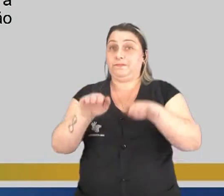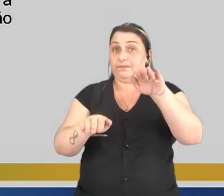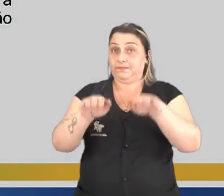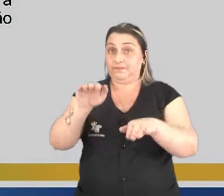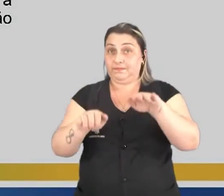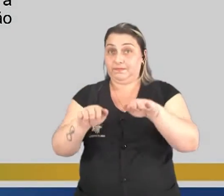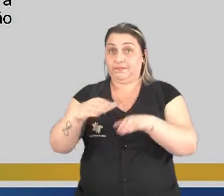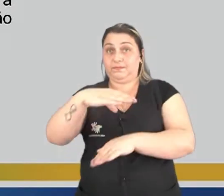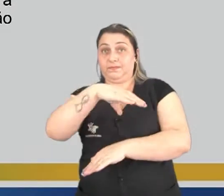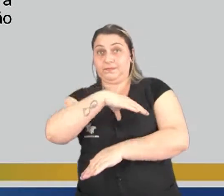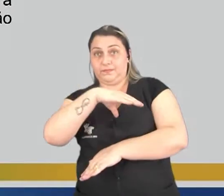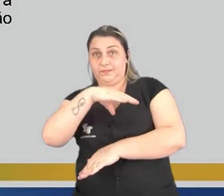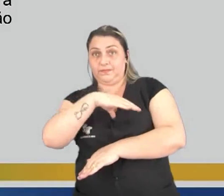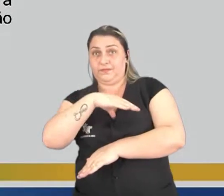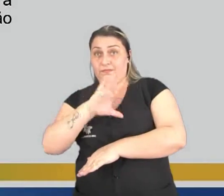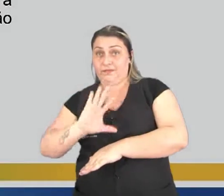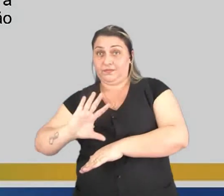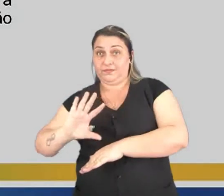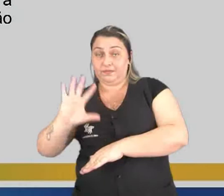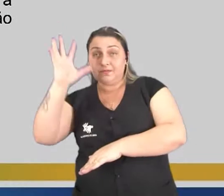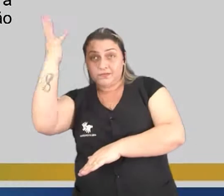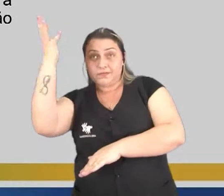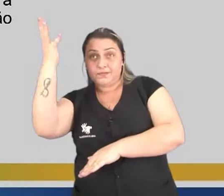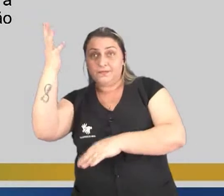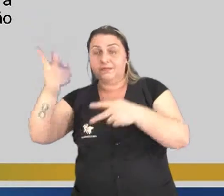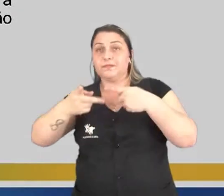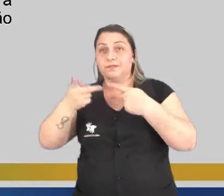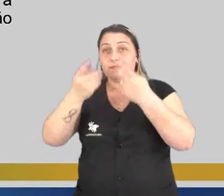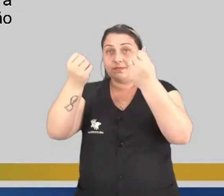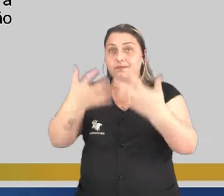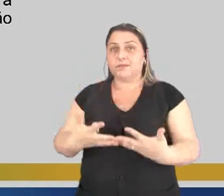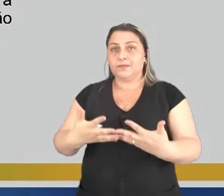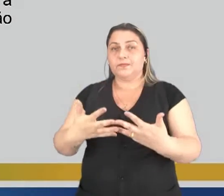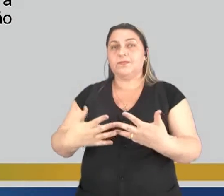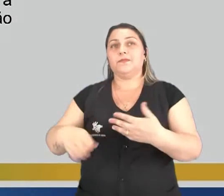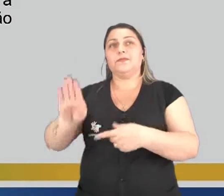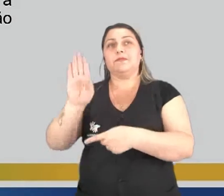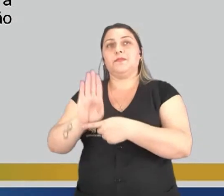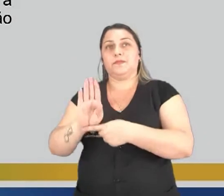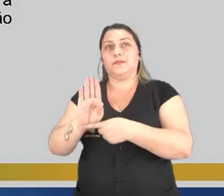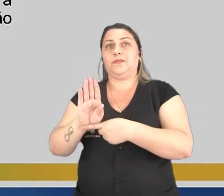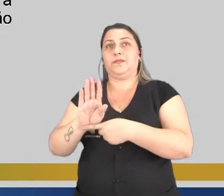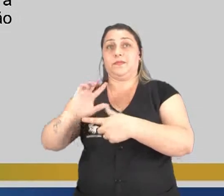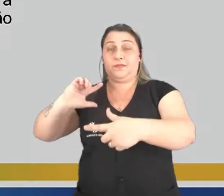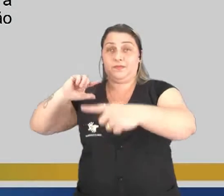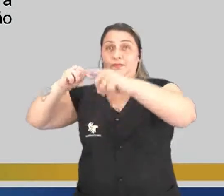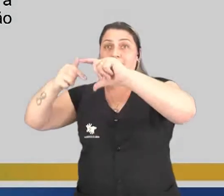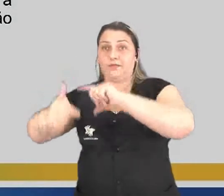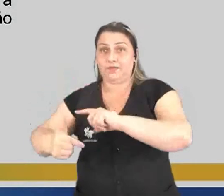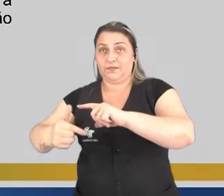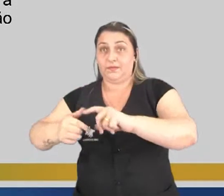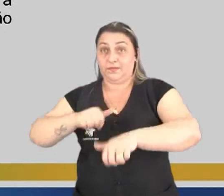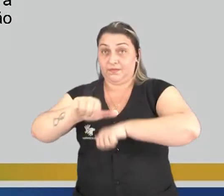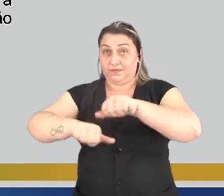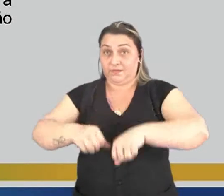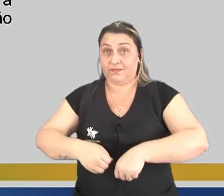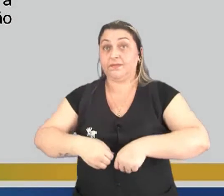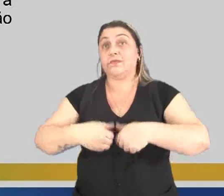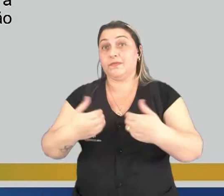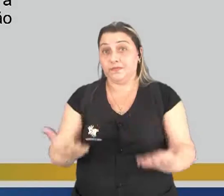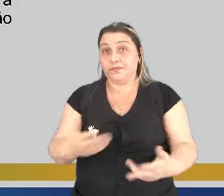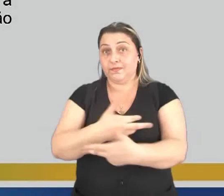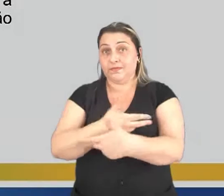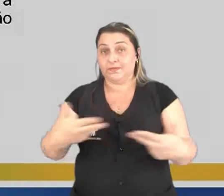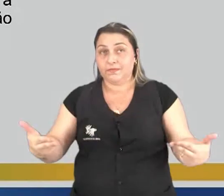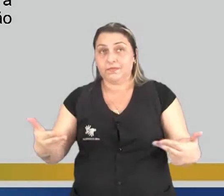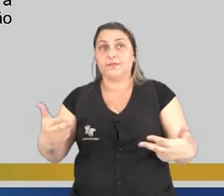centros urbanos. Será que foi isso que aconteceu? Foi disso que a gente falou hoje? Ao peso da tradição secular do escambo, que é a troca de um